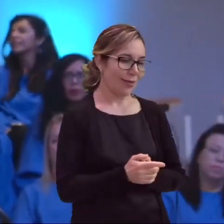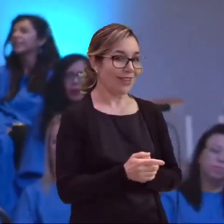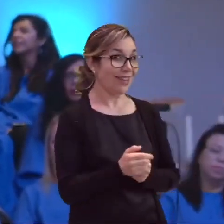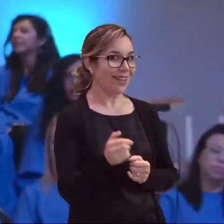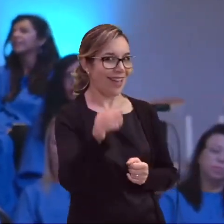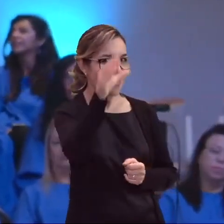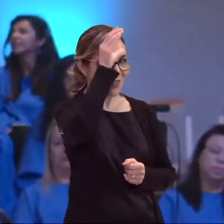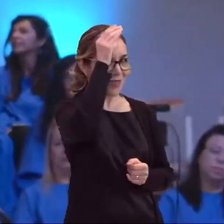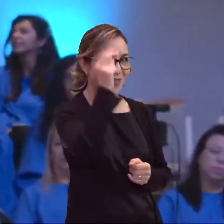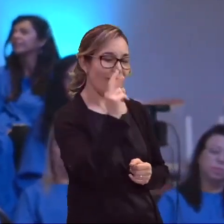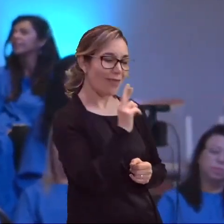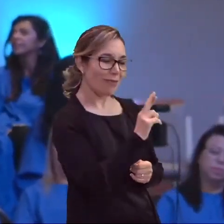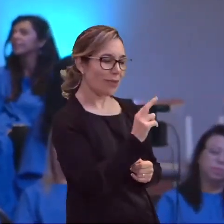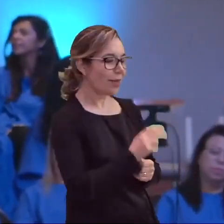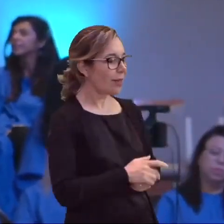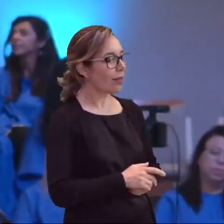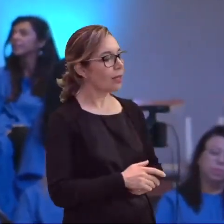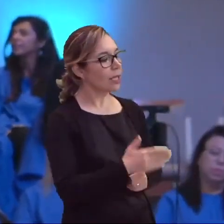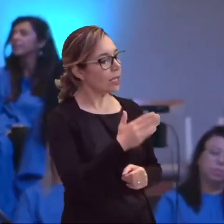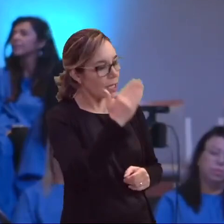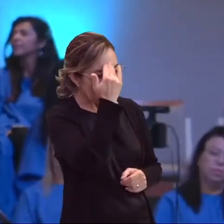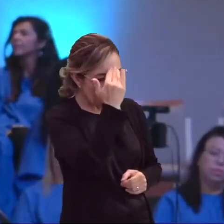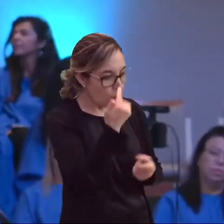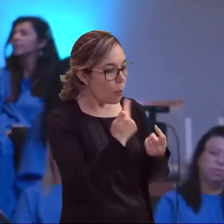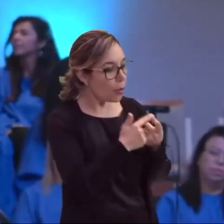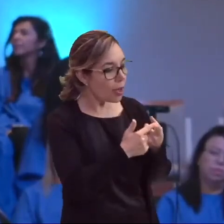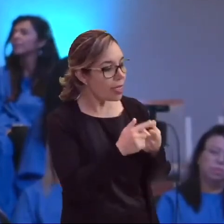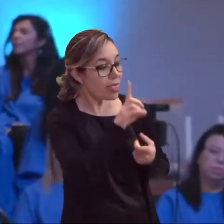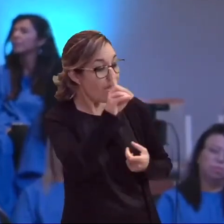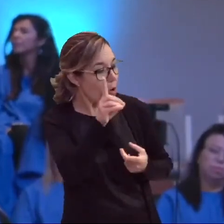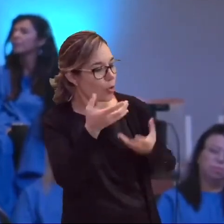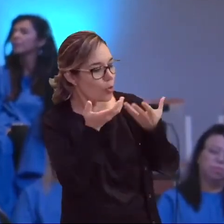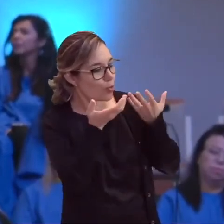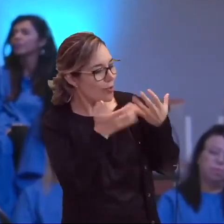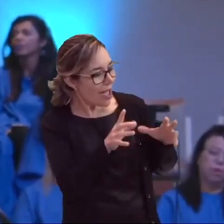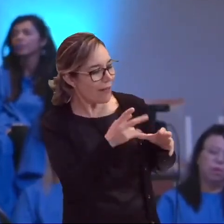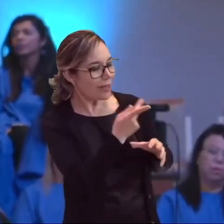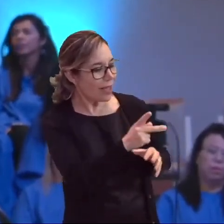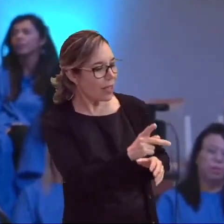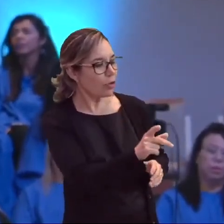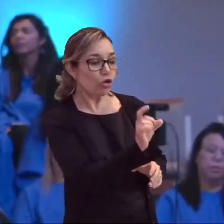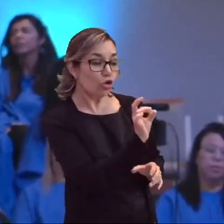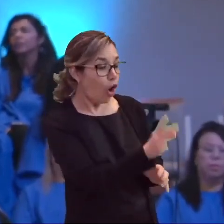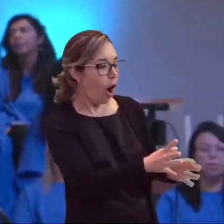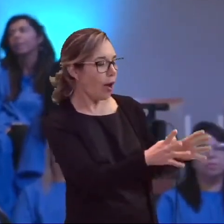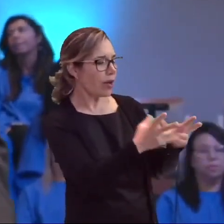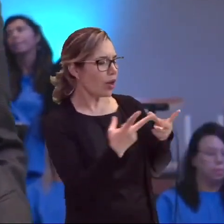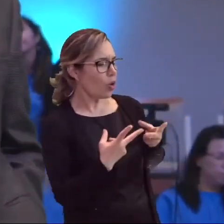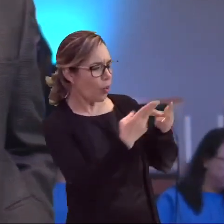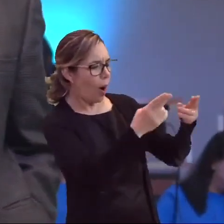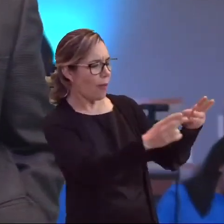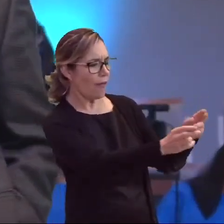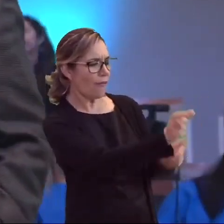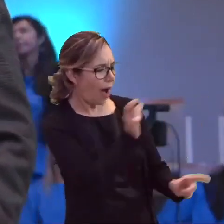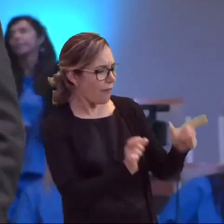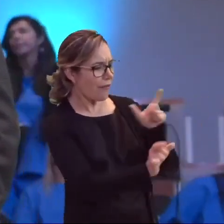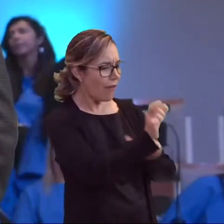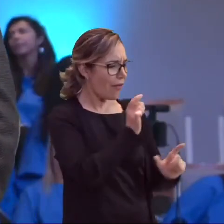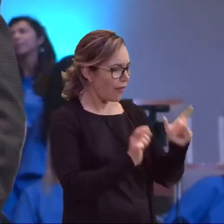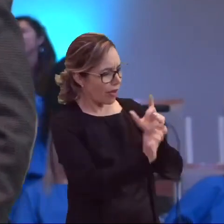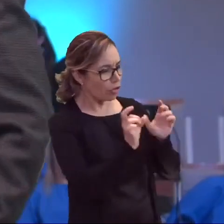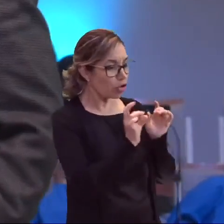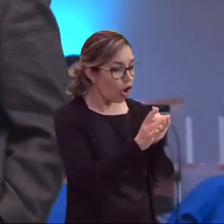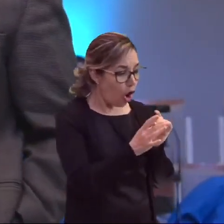e não tem sentido Abre o teu coração É mas às vezes nós evangélicos também